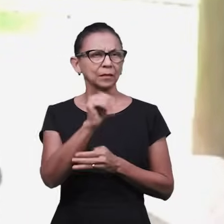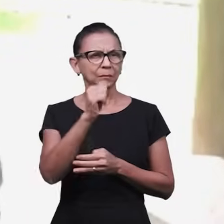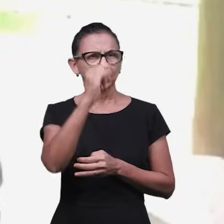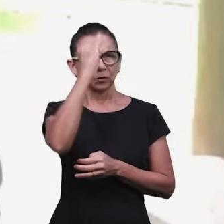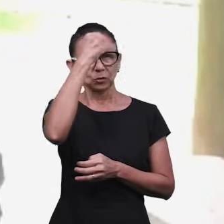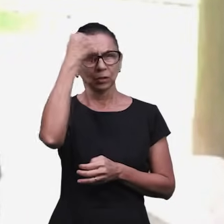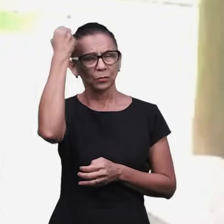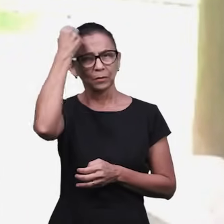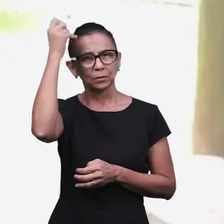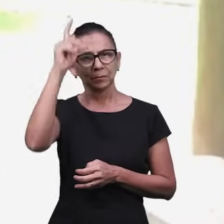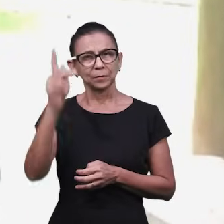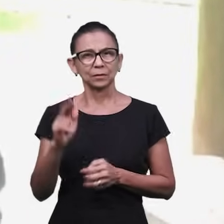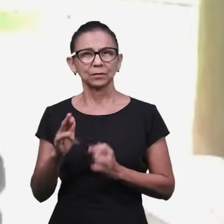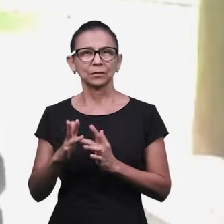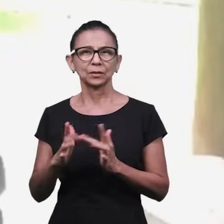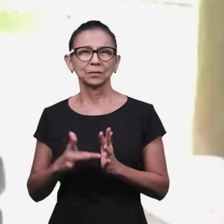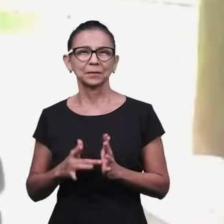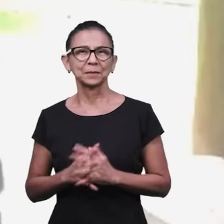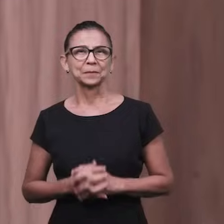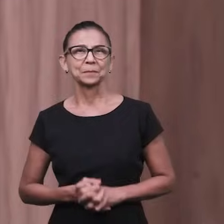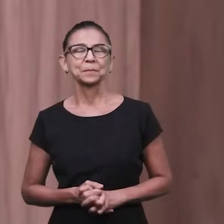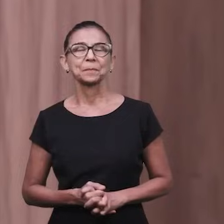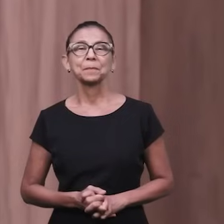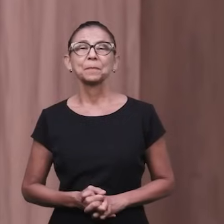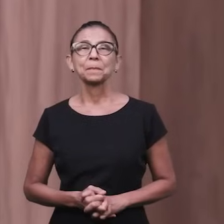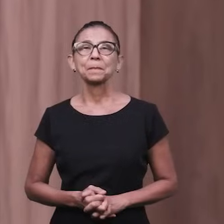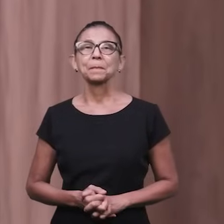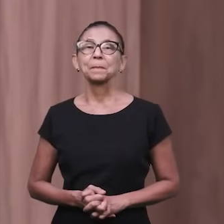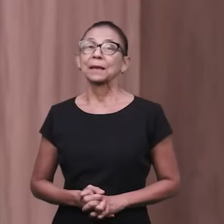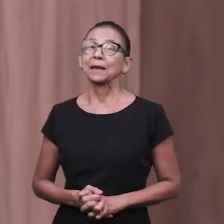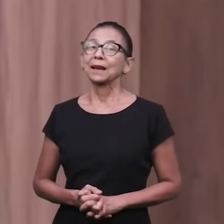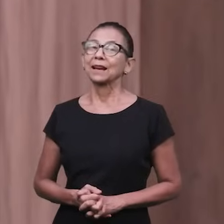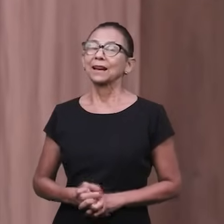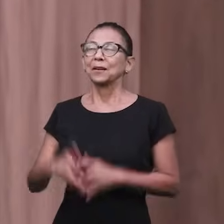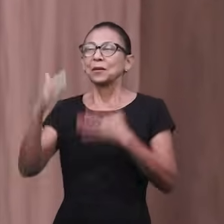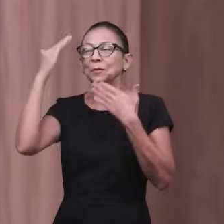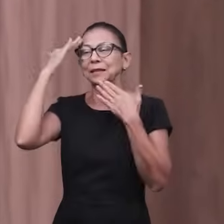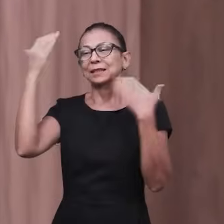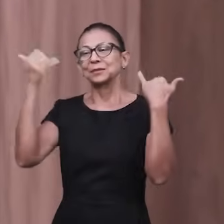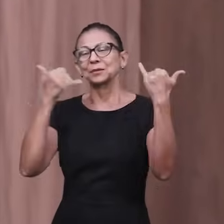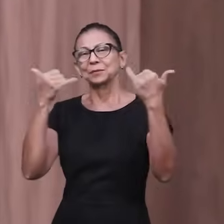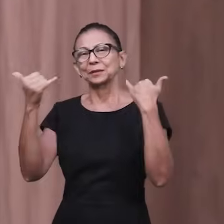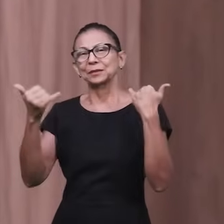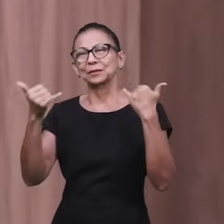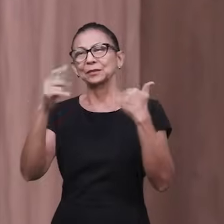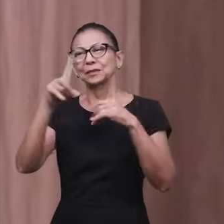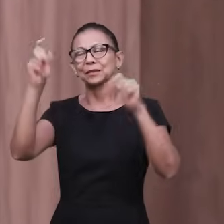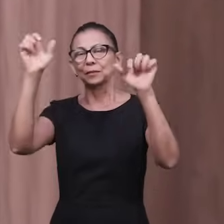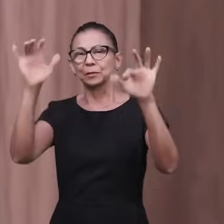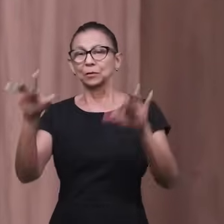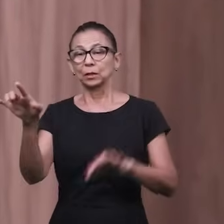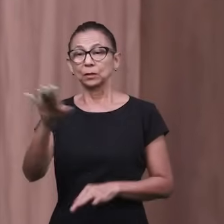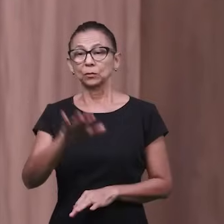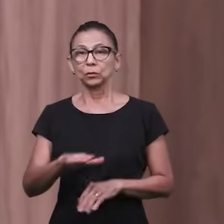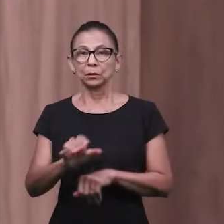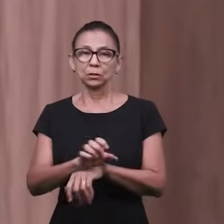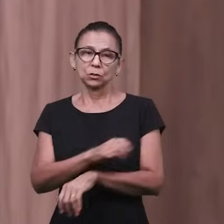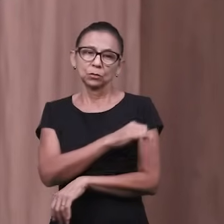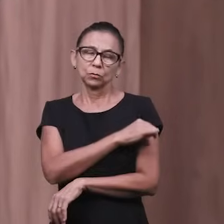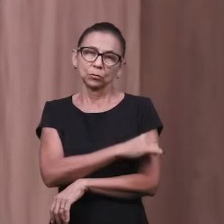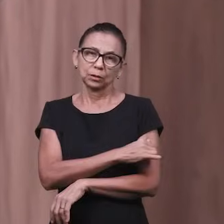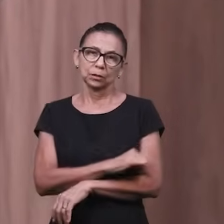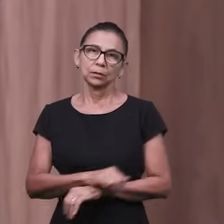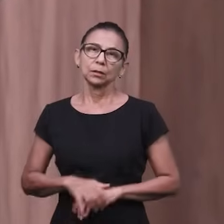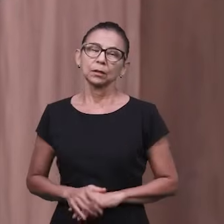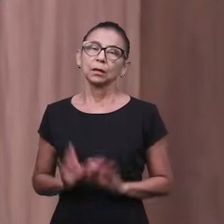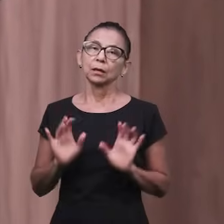amados irmãos, a paz do Senhor Jesus. Obrigado, Almi, pelas informações. Que Deus abençoe os queridos irmãos aí no Rio de Janeiro. E olha, estamos chegando